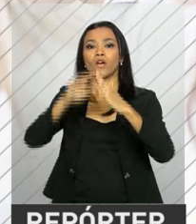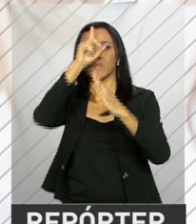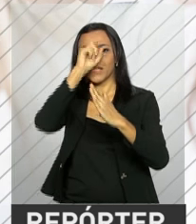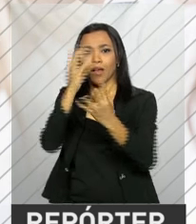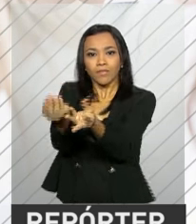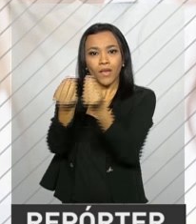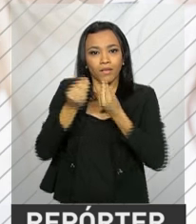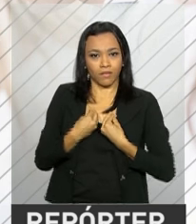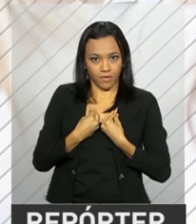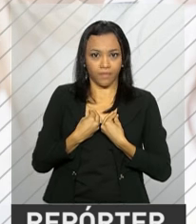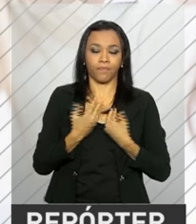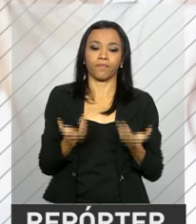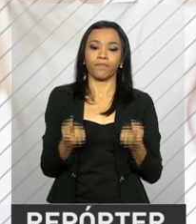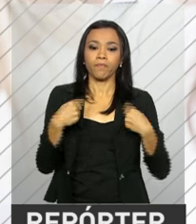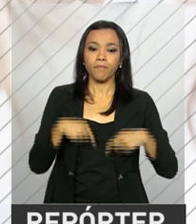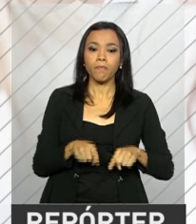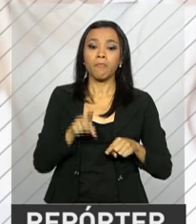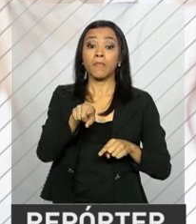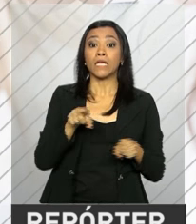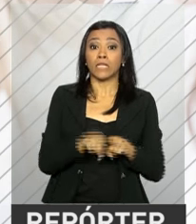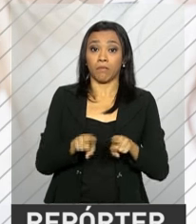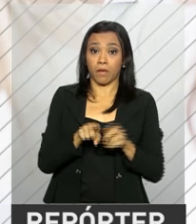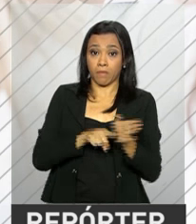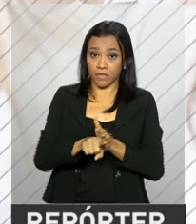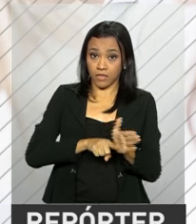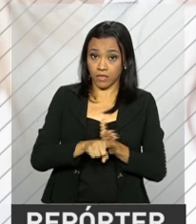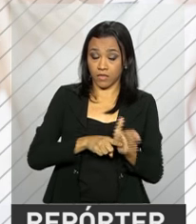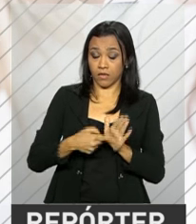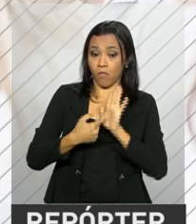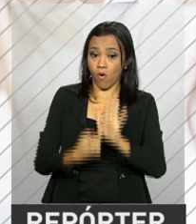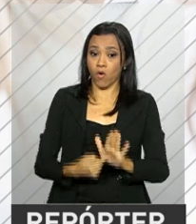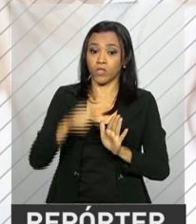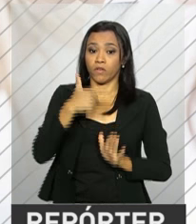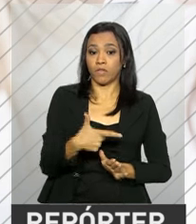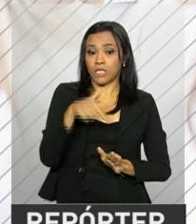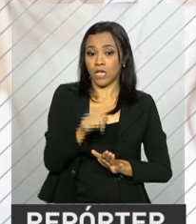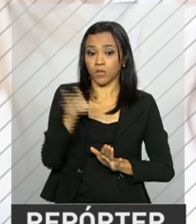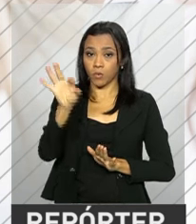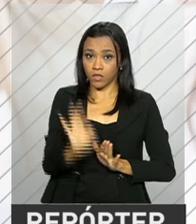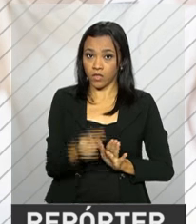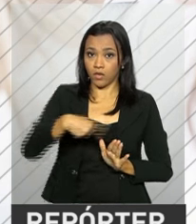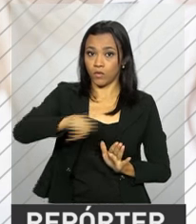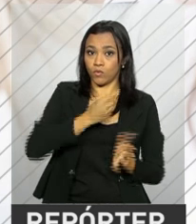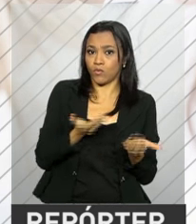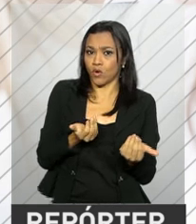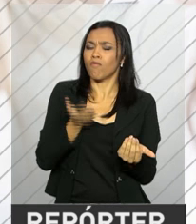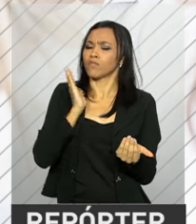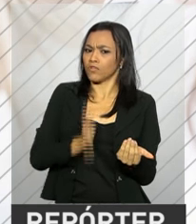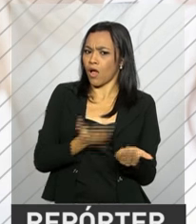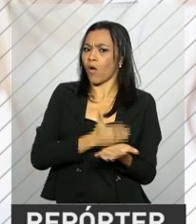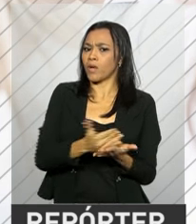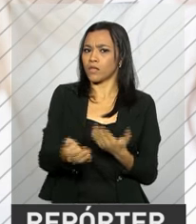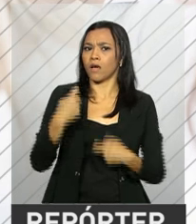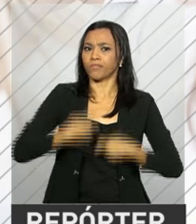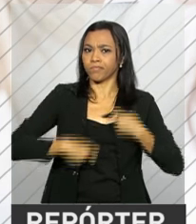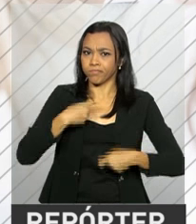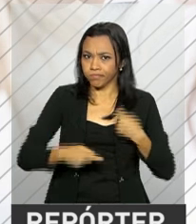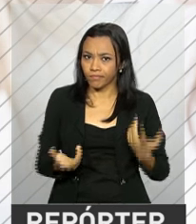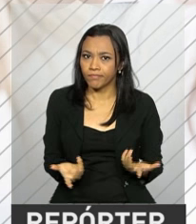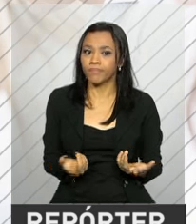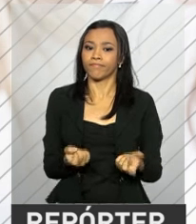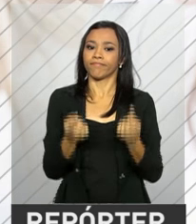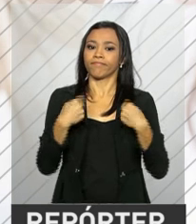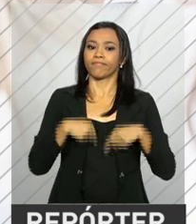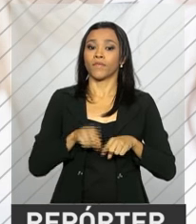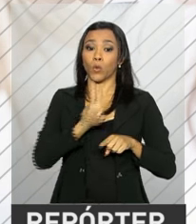Saúde o SUS o estudo ainda mostra que mais de 27 por dos jovens já iniciar a vida sexual